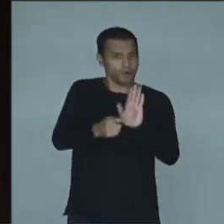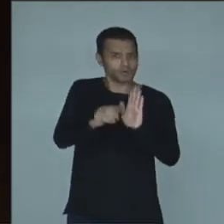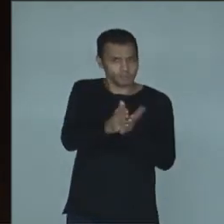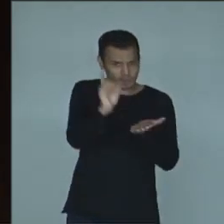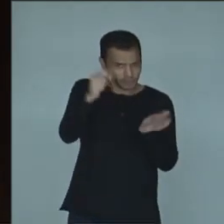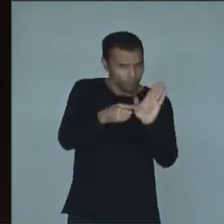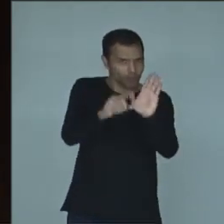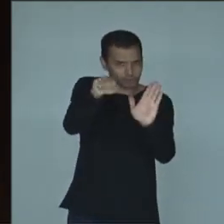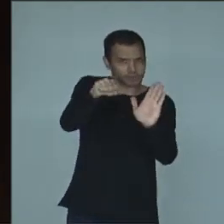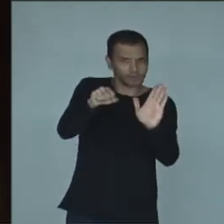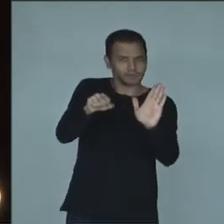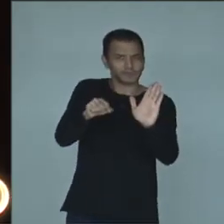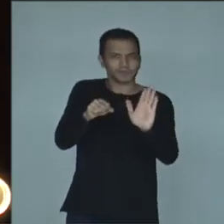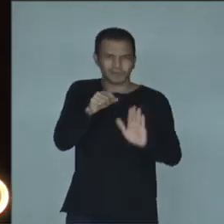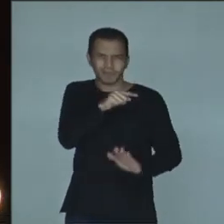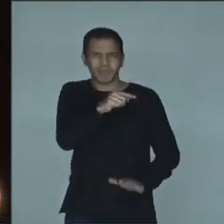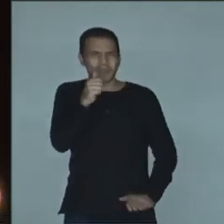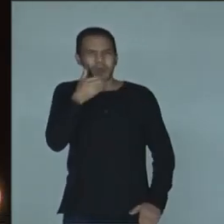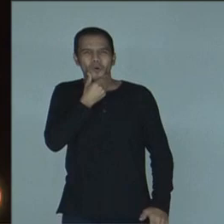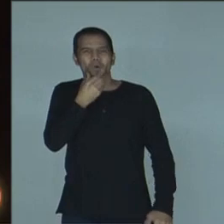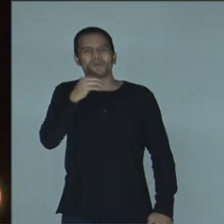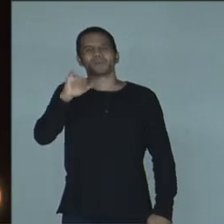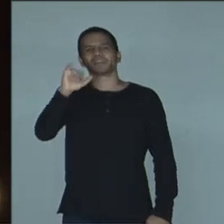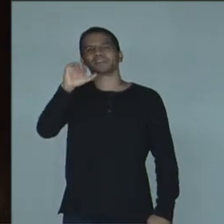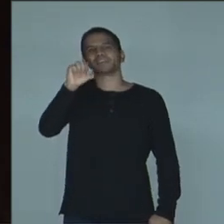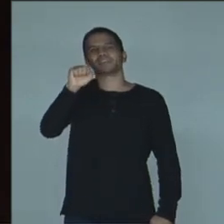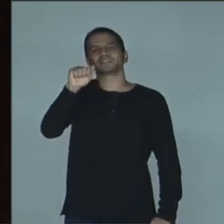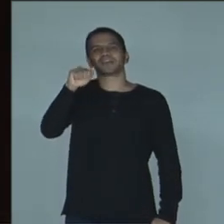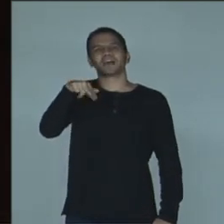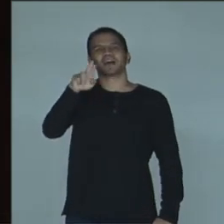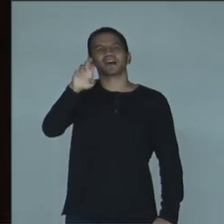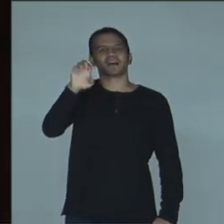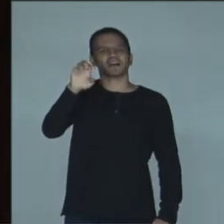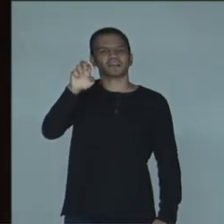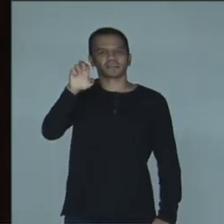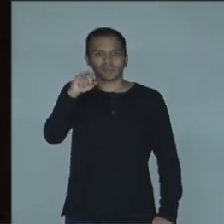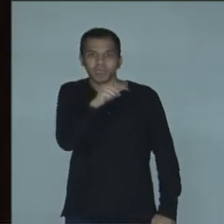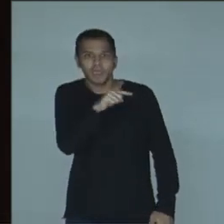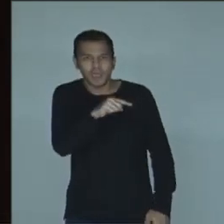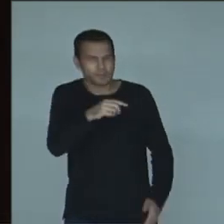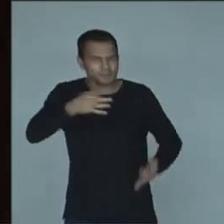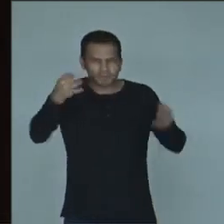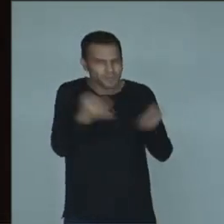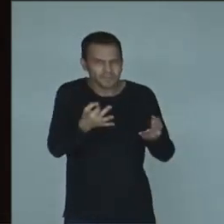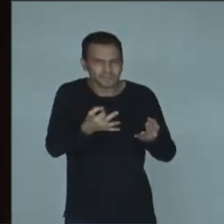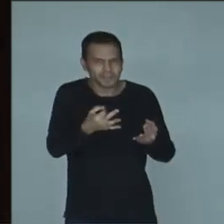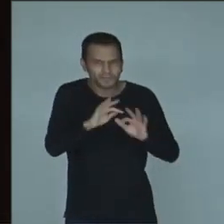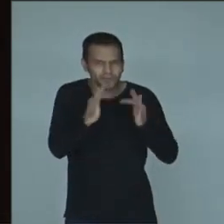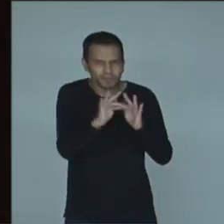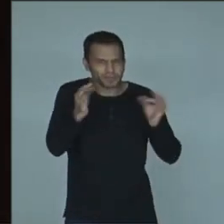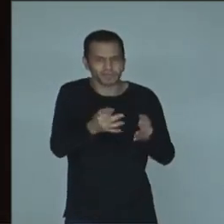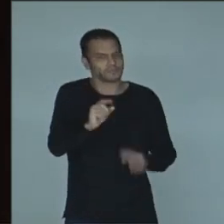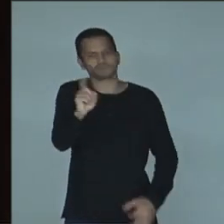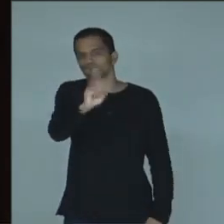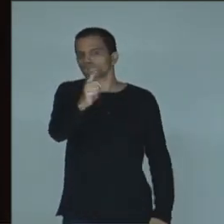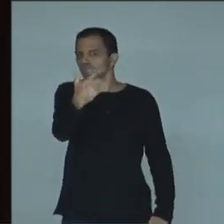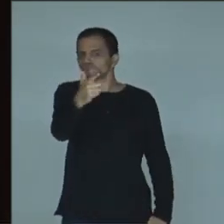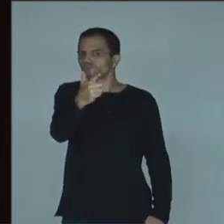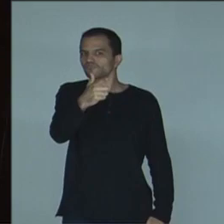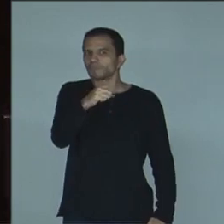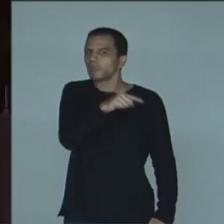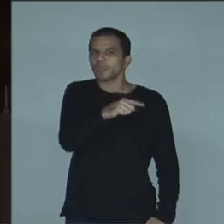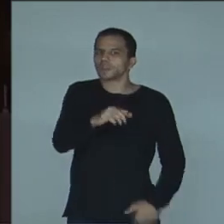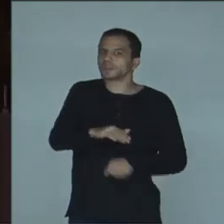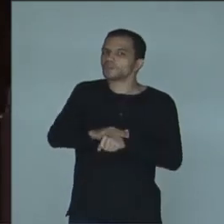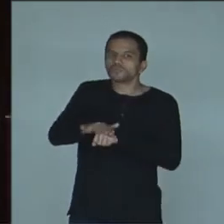queria que o Zap o patriarca ele tinha uma vida familiar perfeita não tinha não ele nem conversava com a mulher dele ela ficava